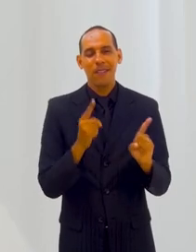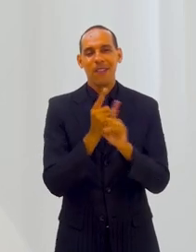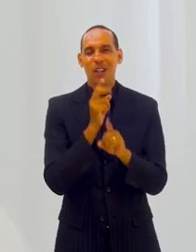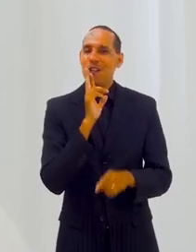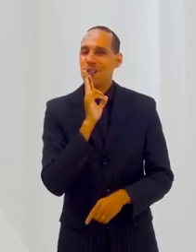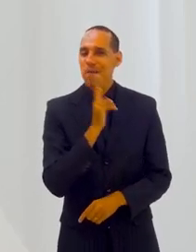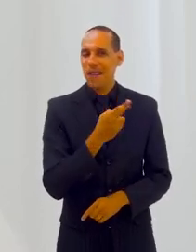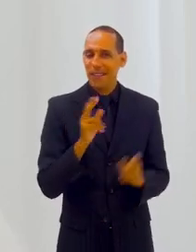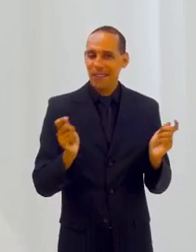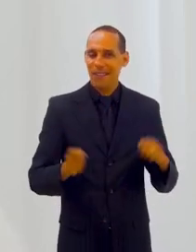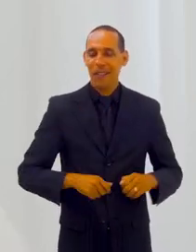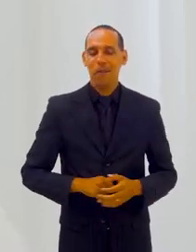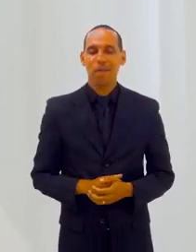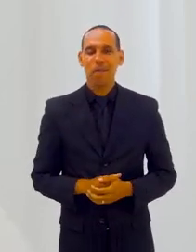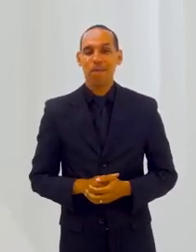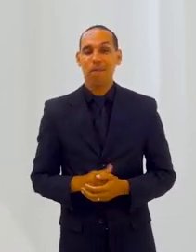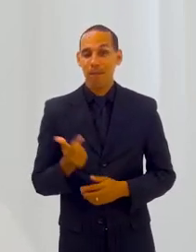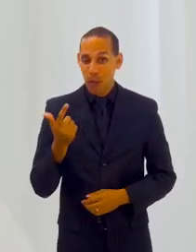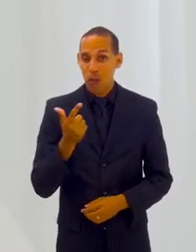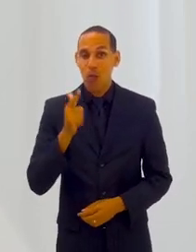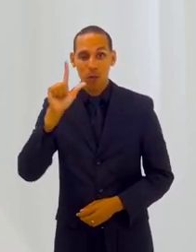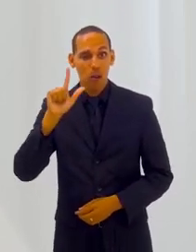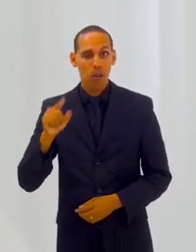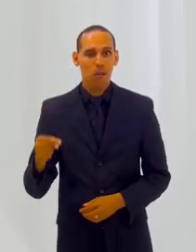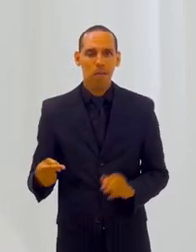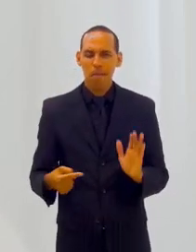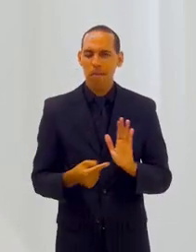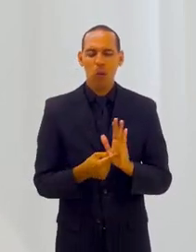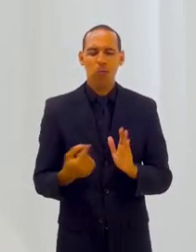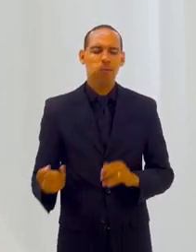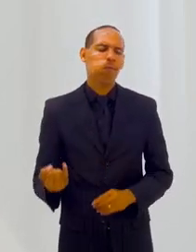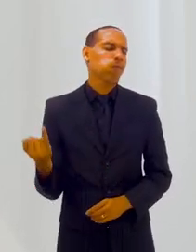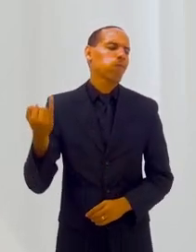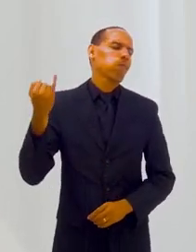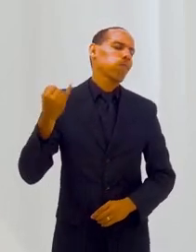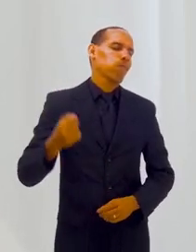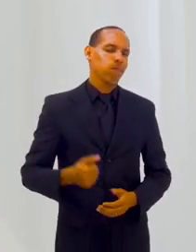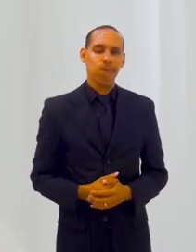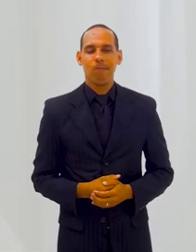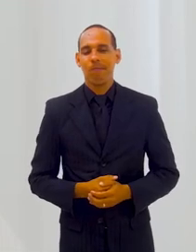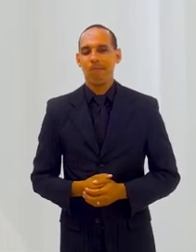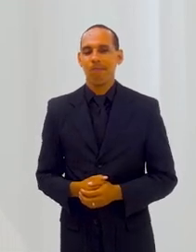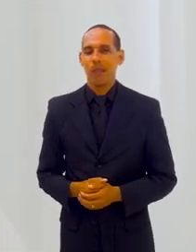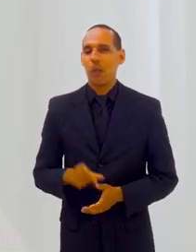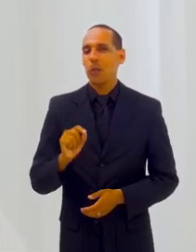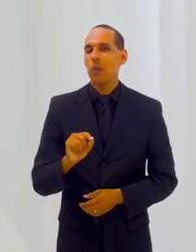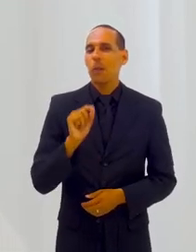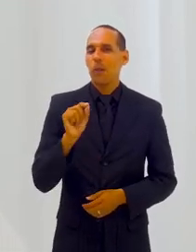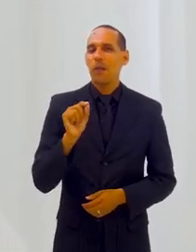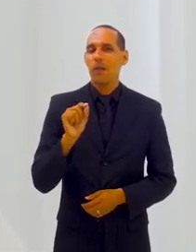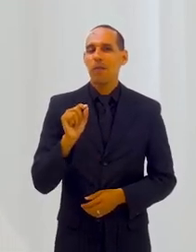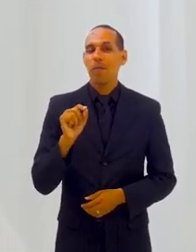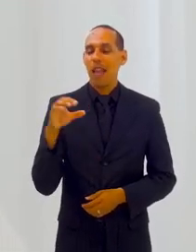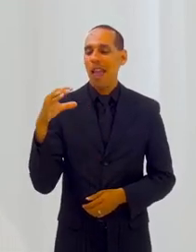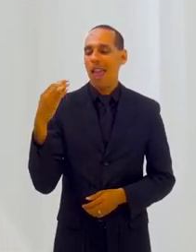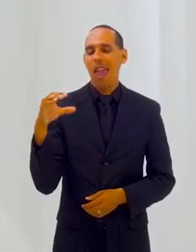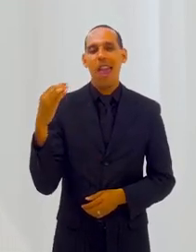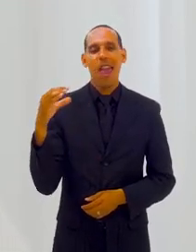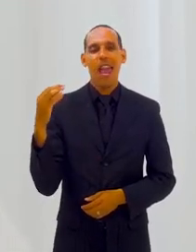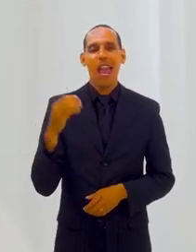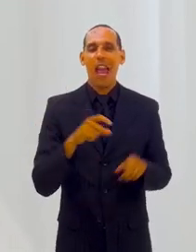aí nós temos um outro ponto extremamente importante dele, que é o crédito rural,